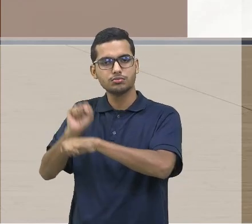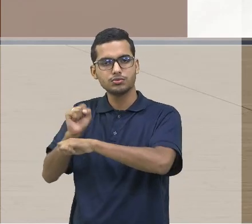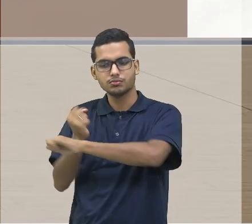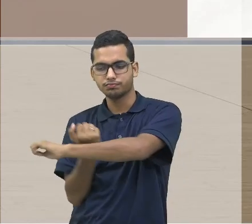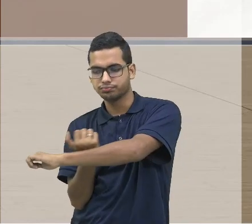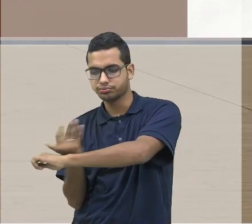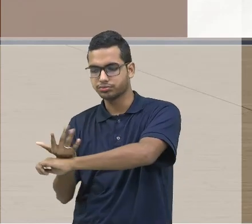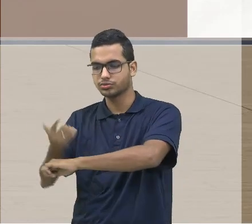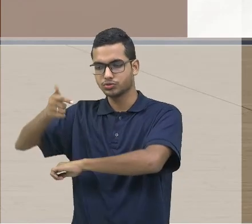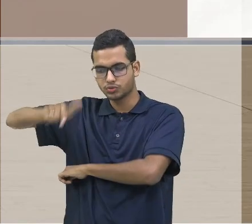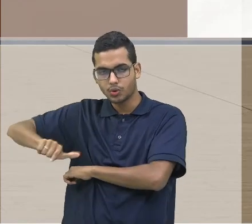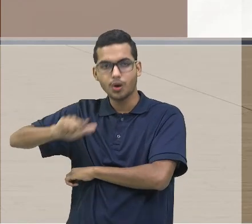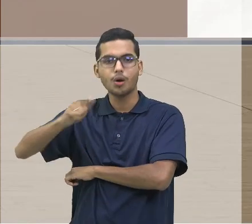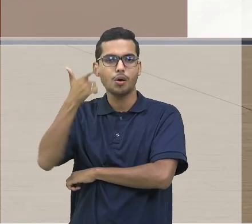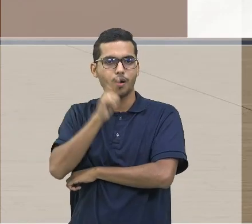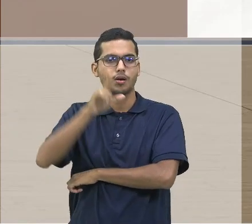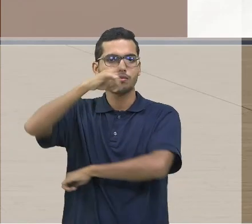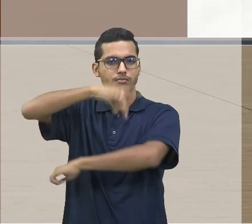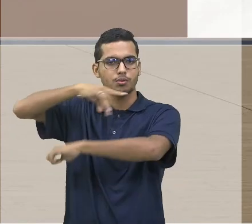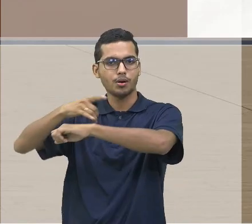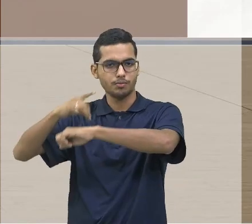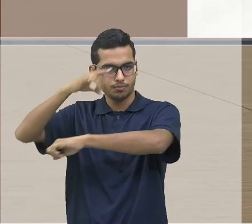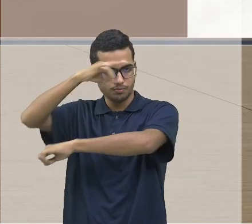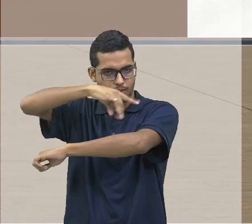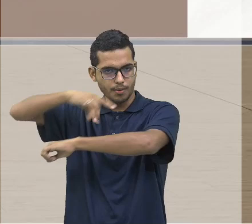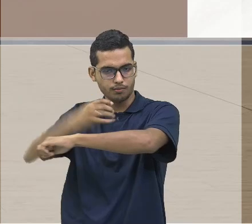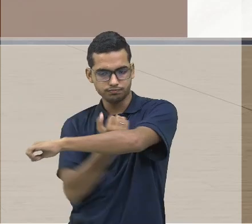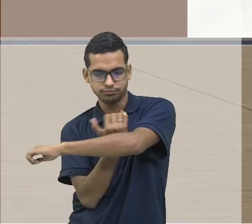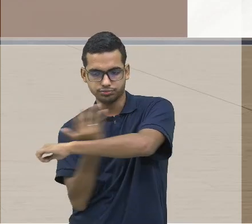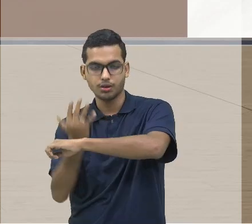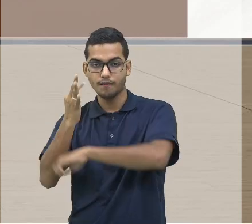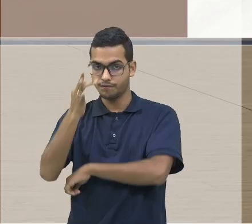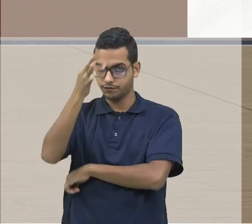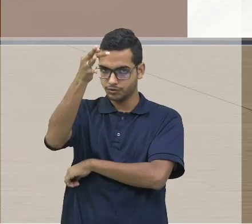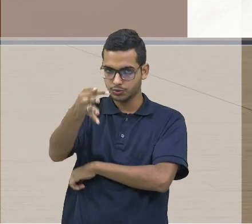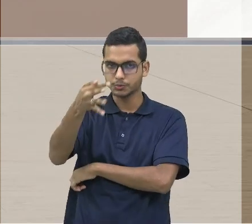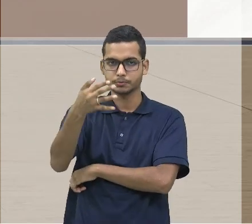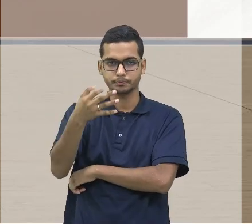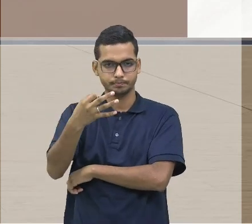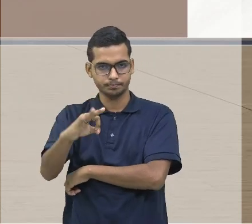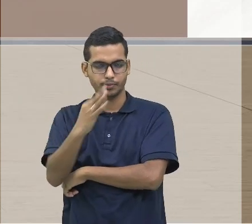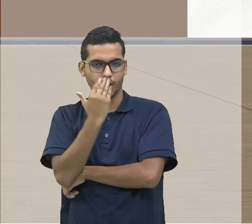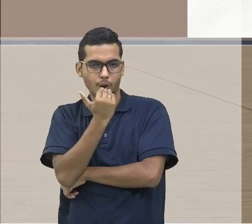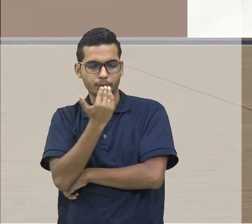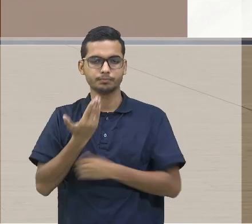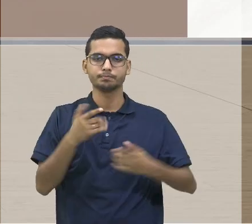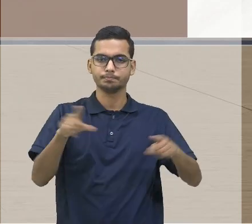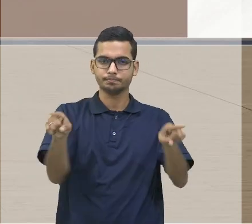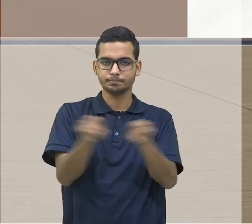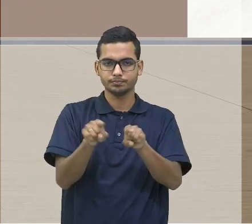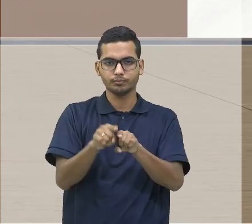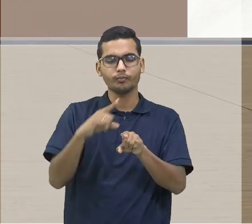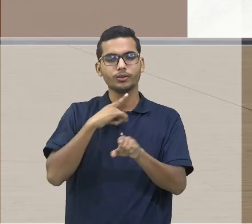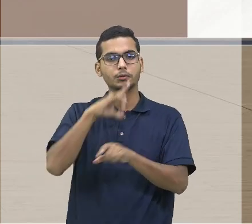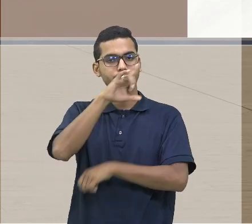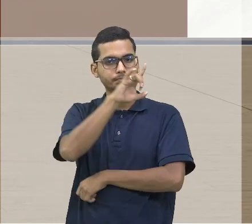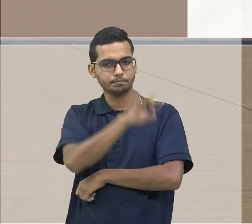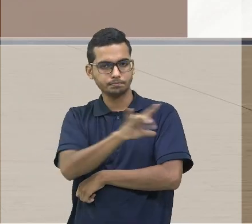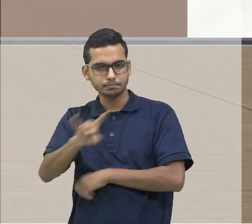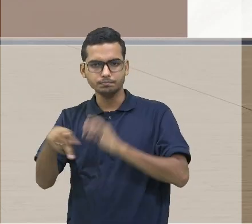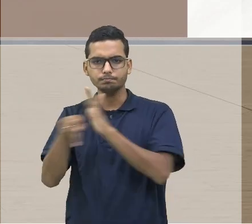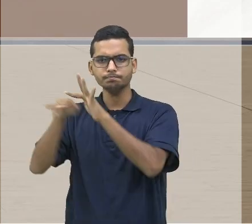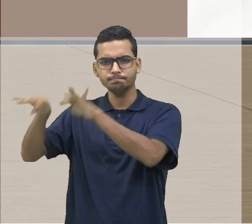eles têm que produzir tudo o que necessitam. Então, cada feudo produzia o necessário para a sua sobrevivência. Pouco